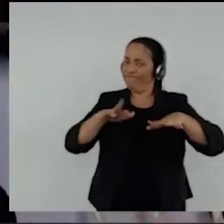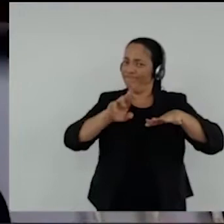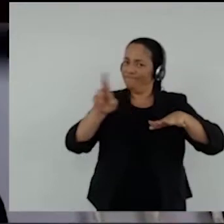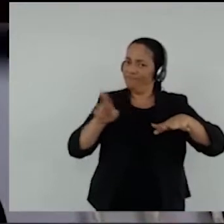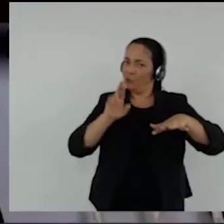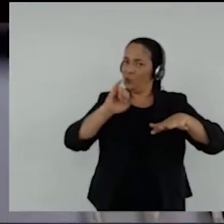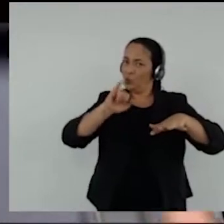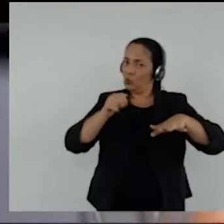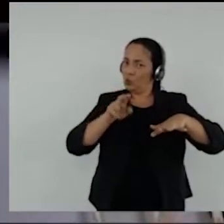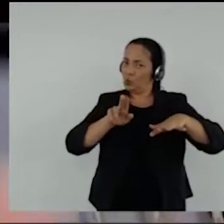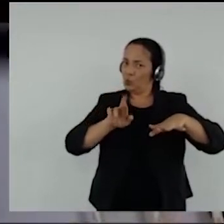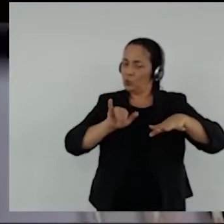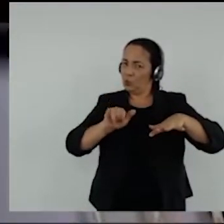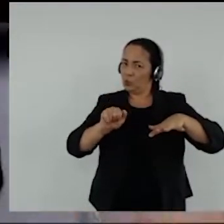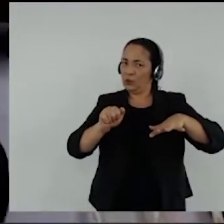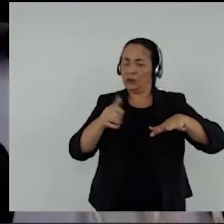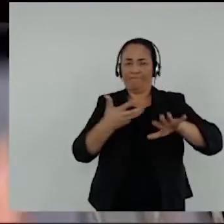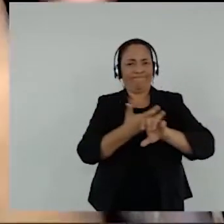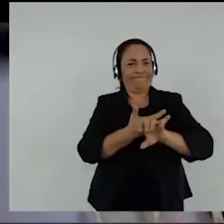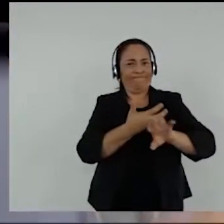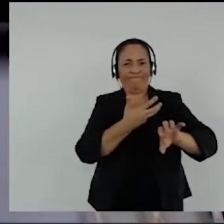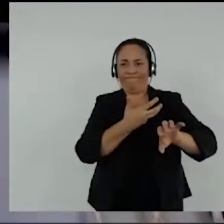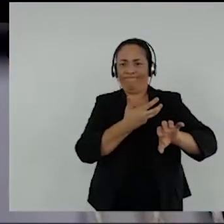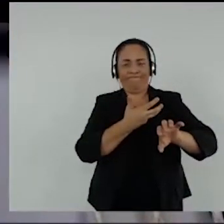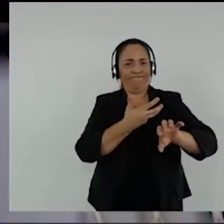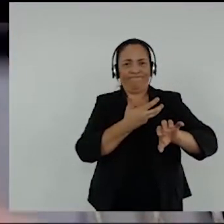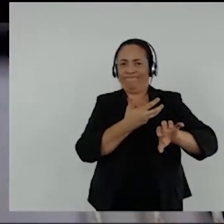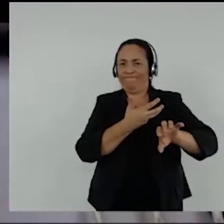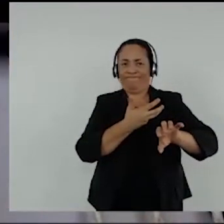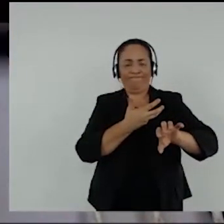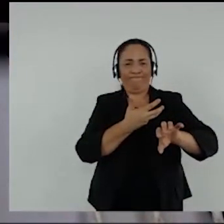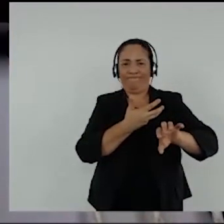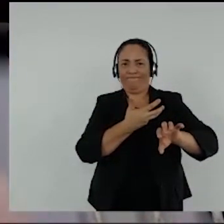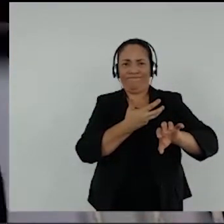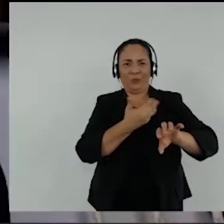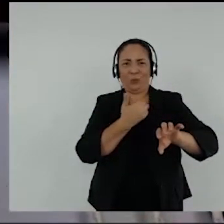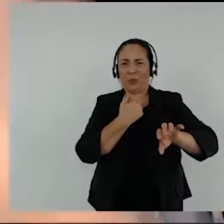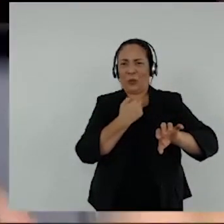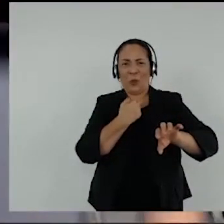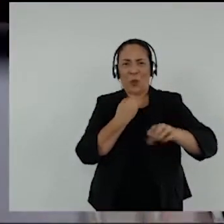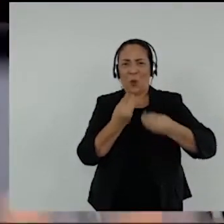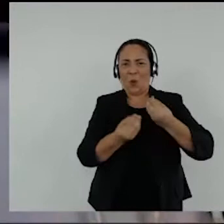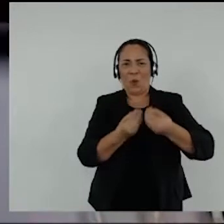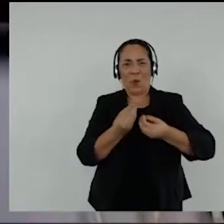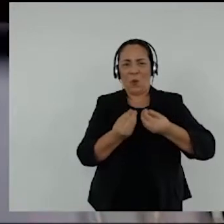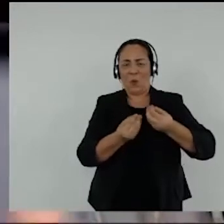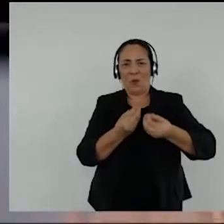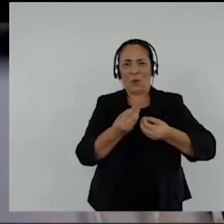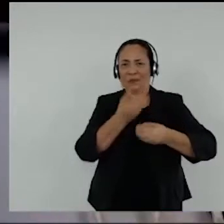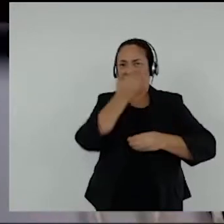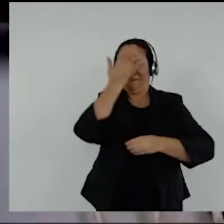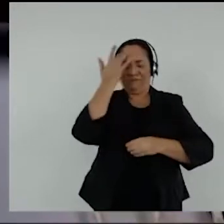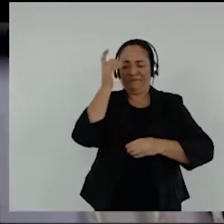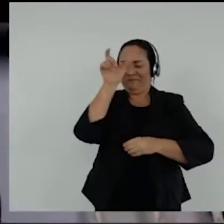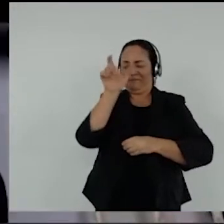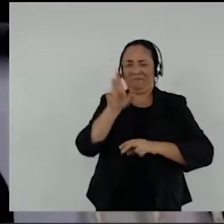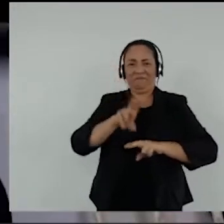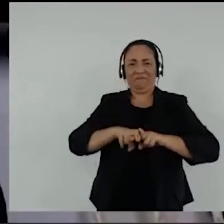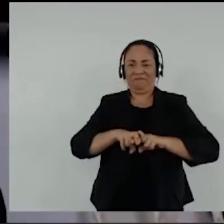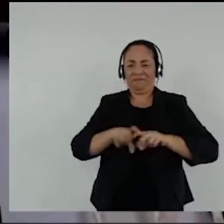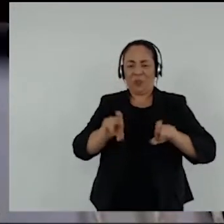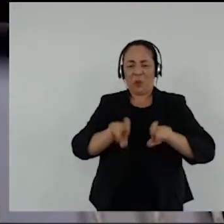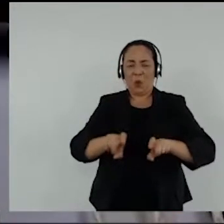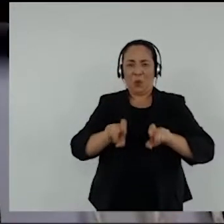nenhuma possibilidade. Um júri em que os jurados estejam cada qual em seu computador, a meu ver, isso não há ser chamado de júri, não